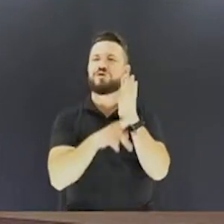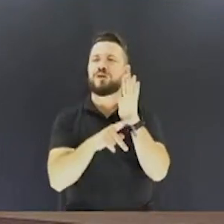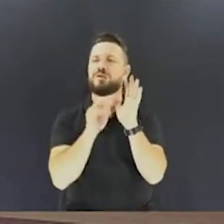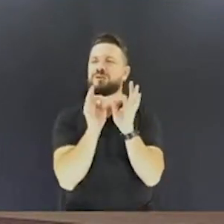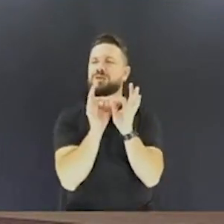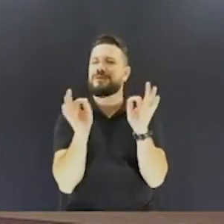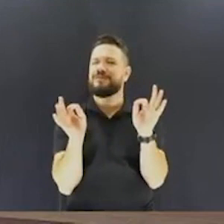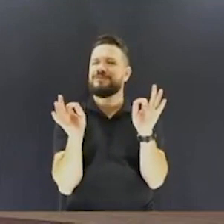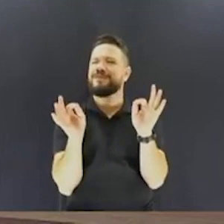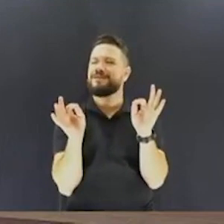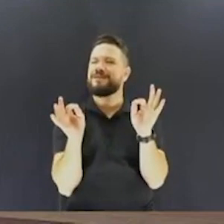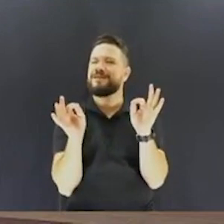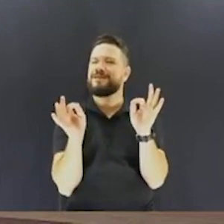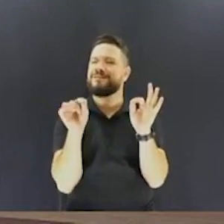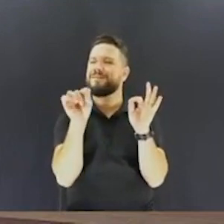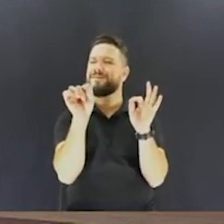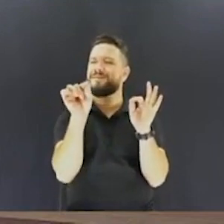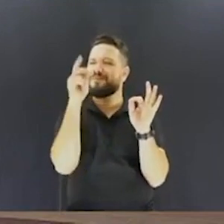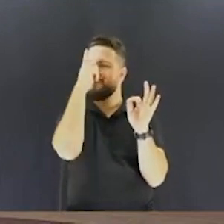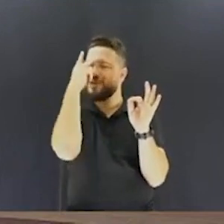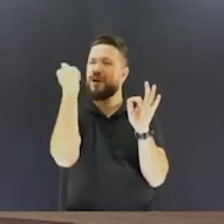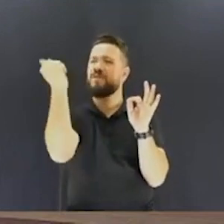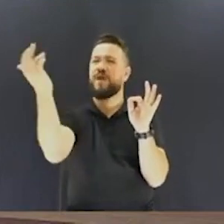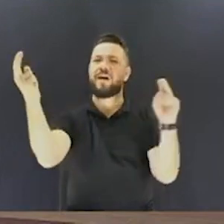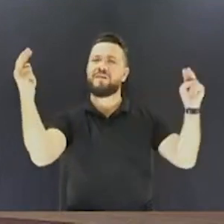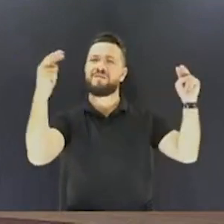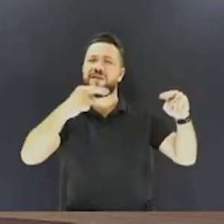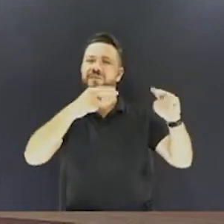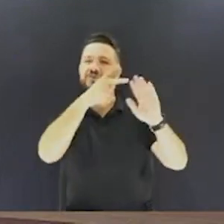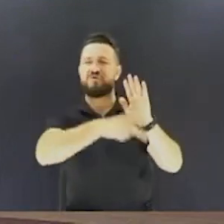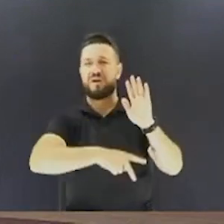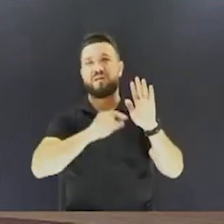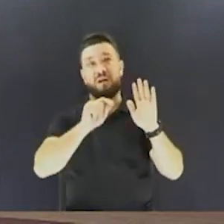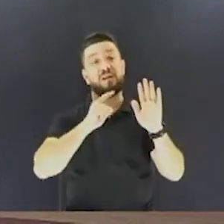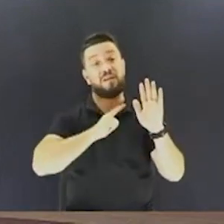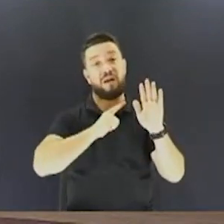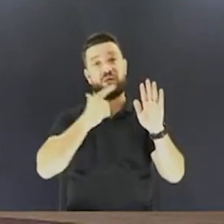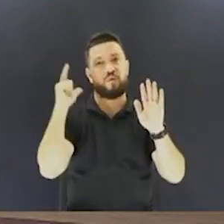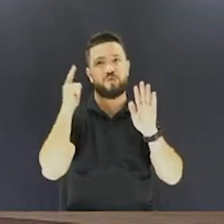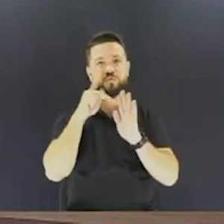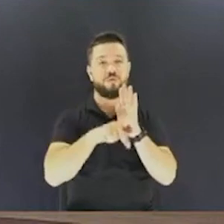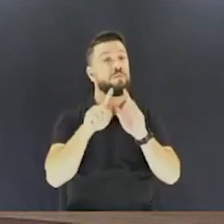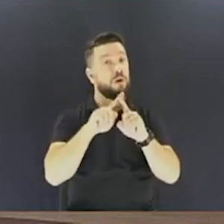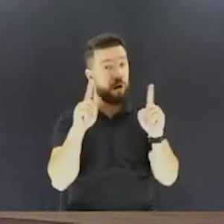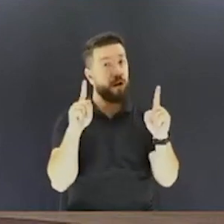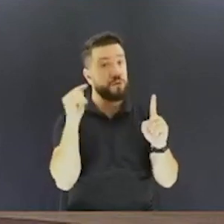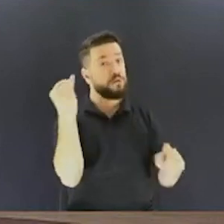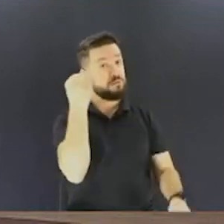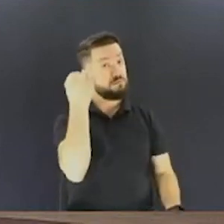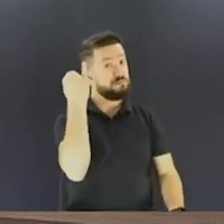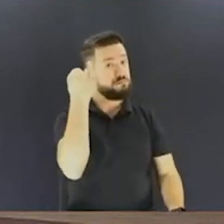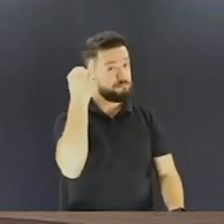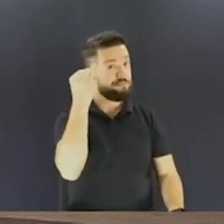fora, né? Pô, tem tanto assunto na cidade para discutir, claro que tem. Mas esse também é um dos assuntos, né, Ezequias? Nós